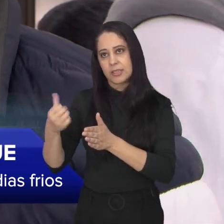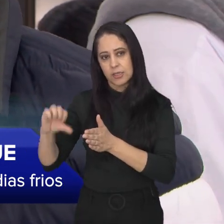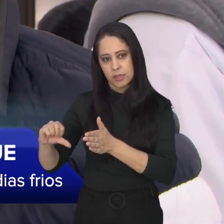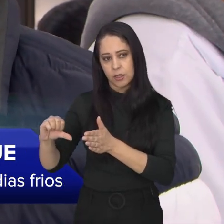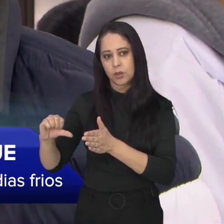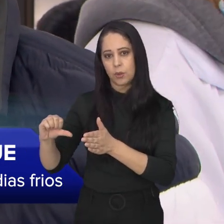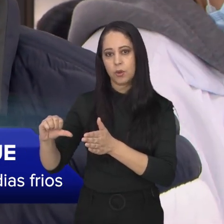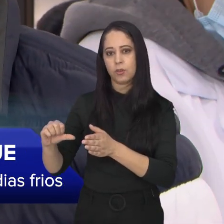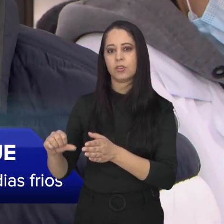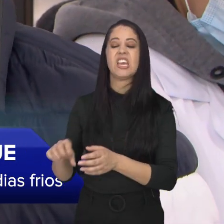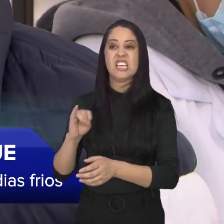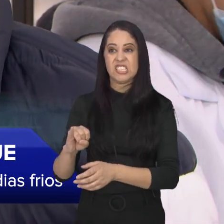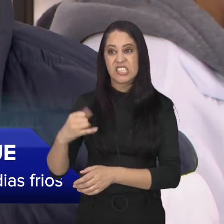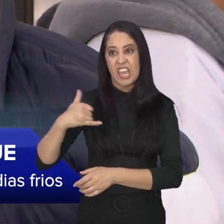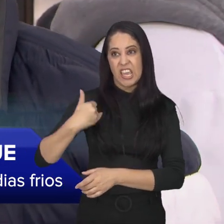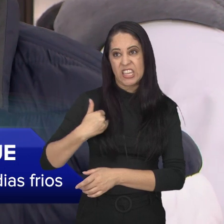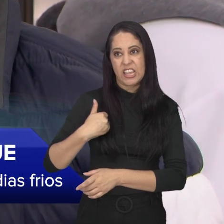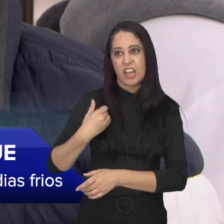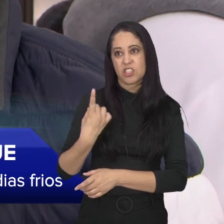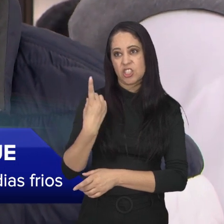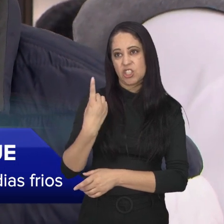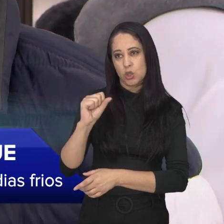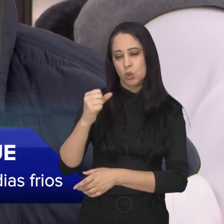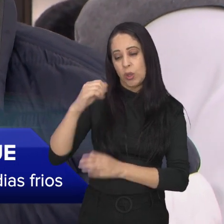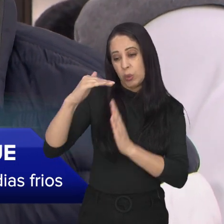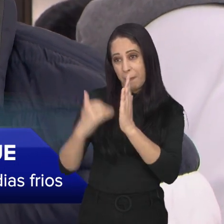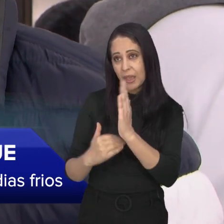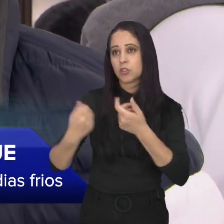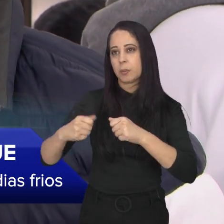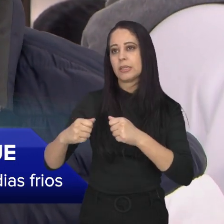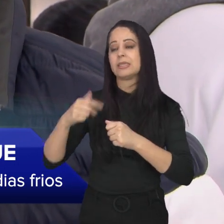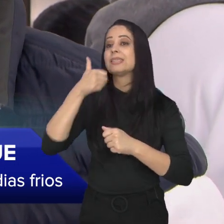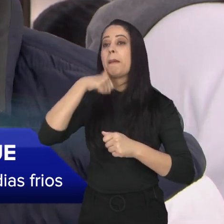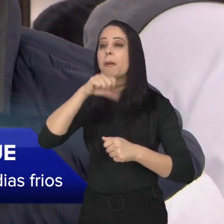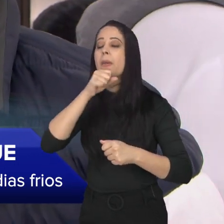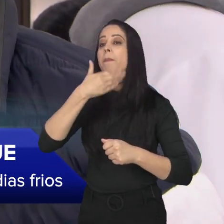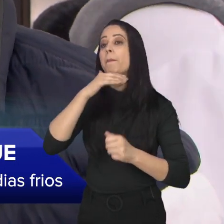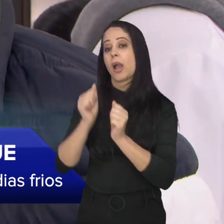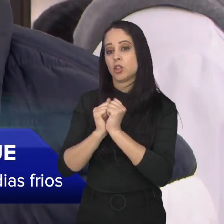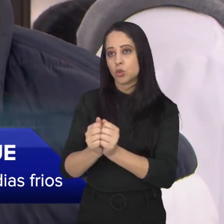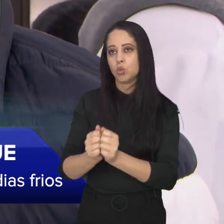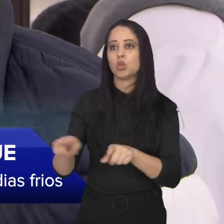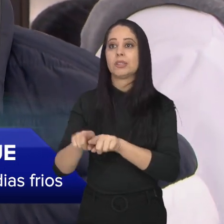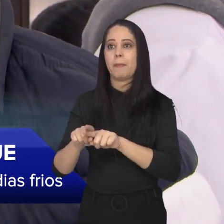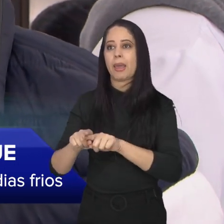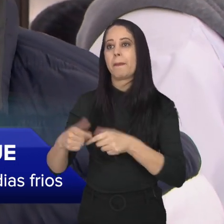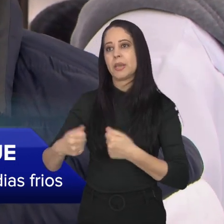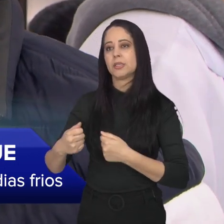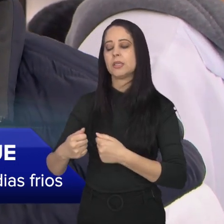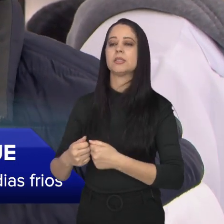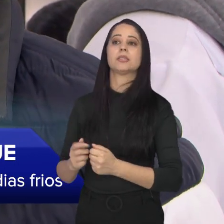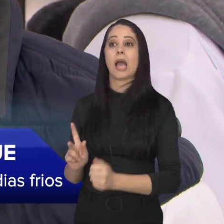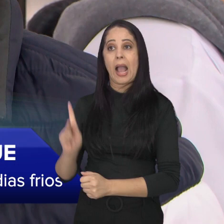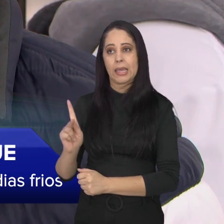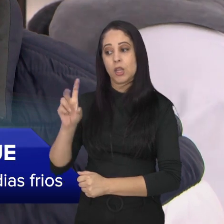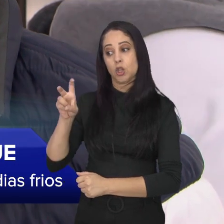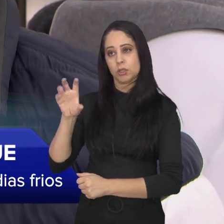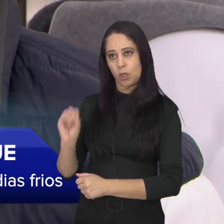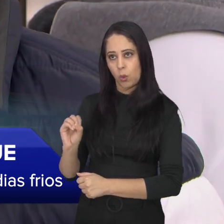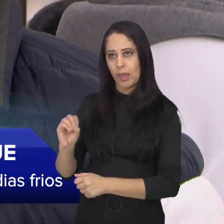doação. Então a gente vem intensificando a convocação dos nossos doadores, já há algum tempo, para que a gente não tenha impacto no atendimento dos